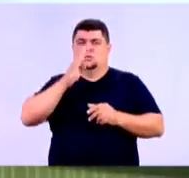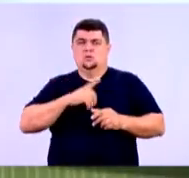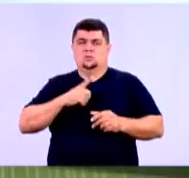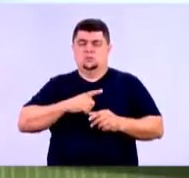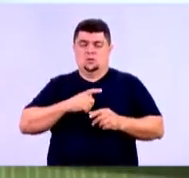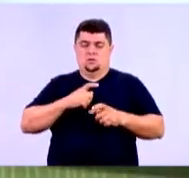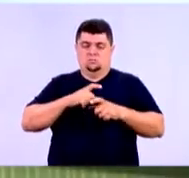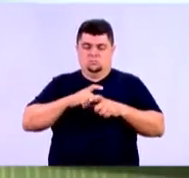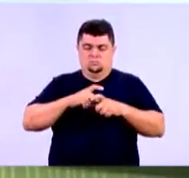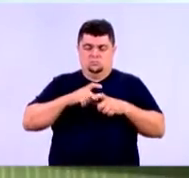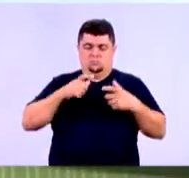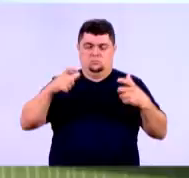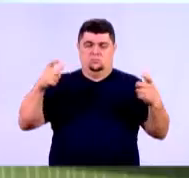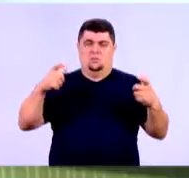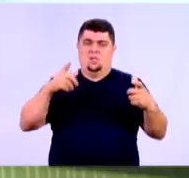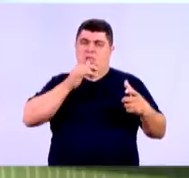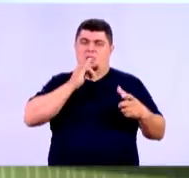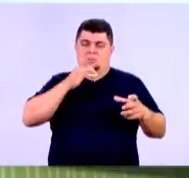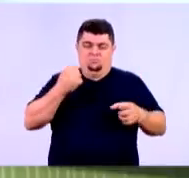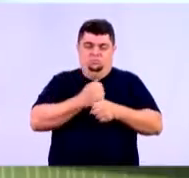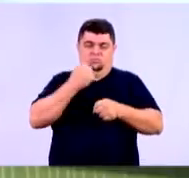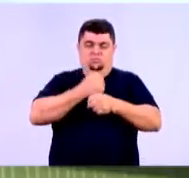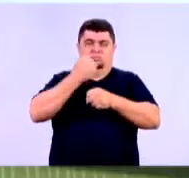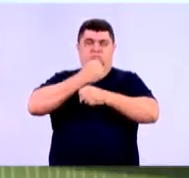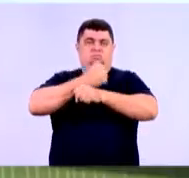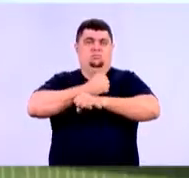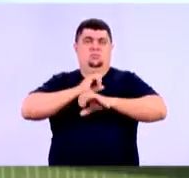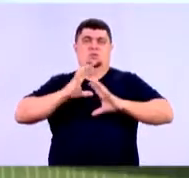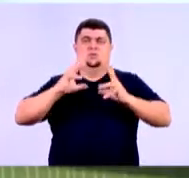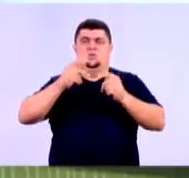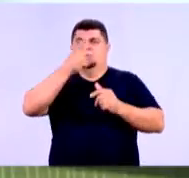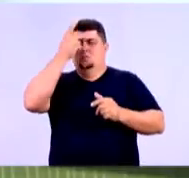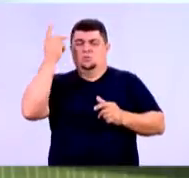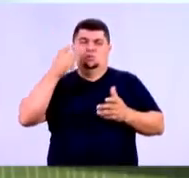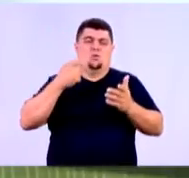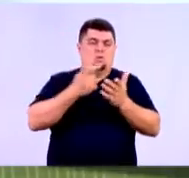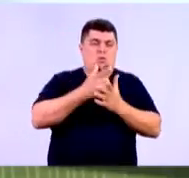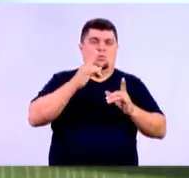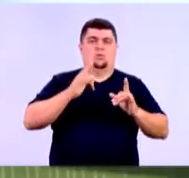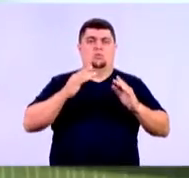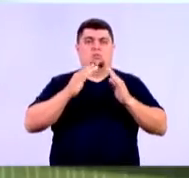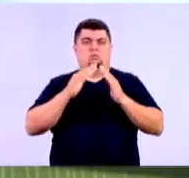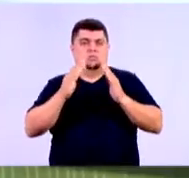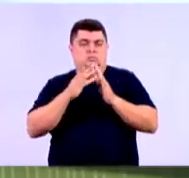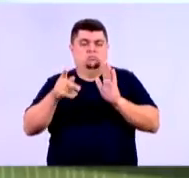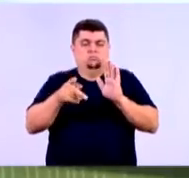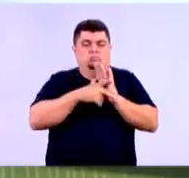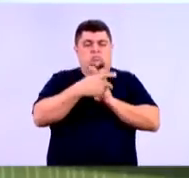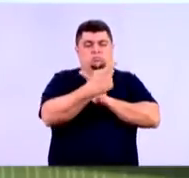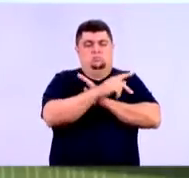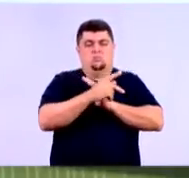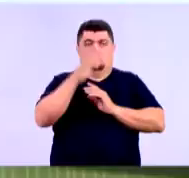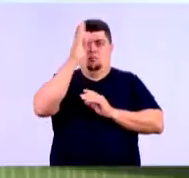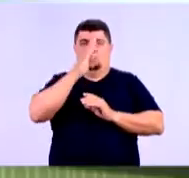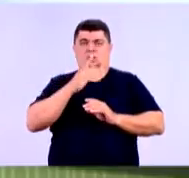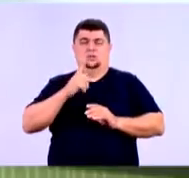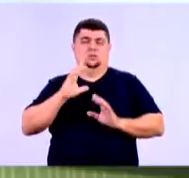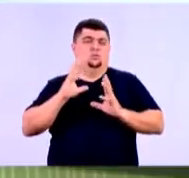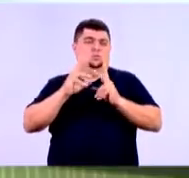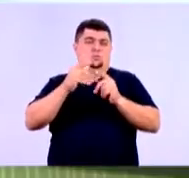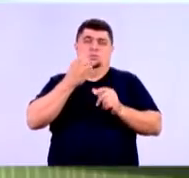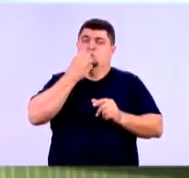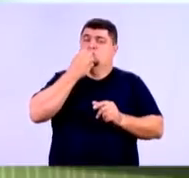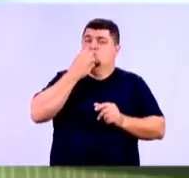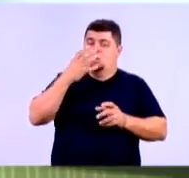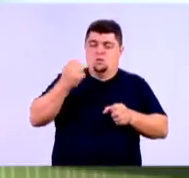ampliação no sistema de construção civil. Muitas pessoas conseguiram comprar a casa própria e o Brasil inteiro teve um grande aquecimento, né, no ramo da atividade